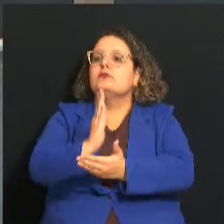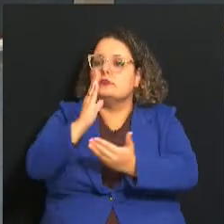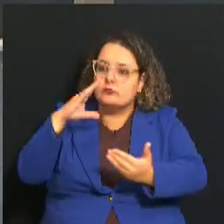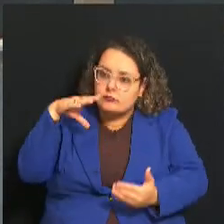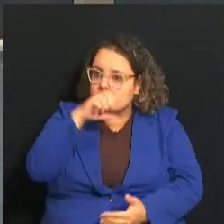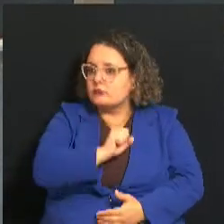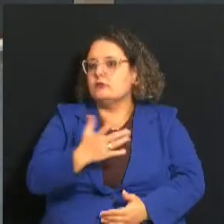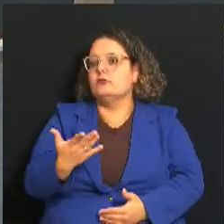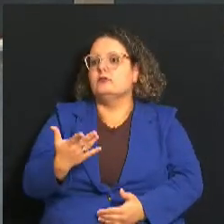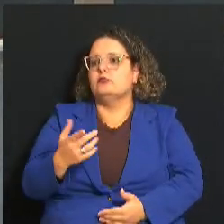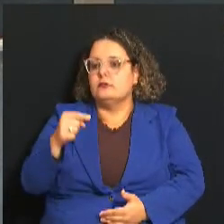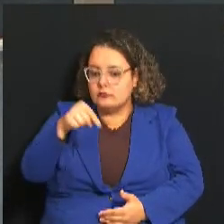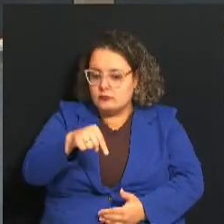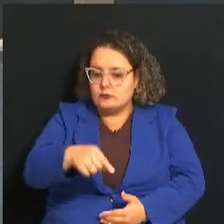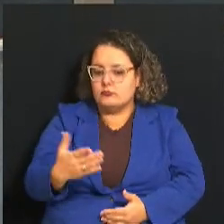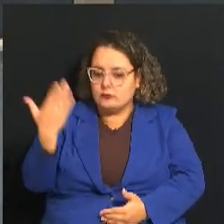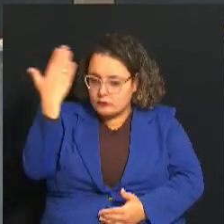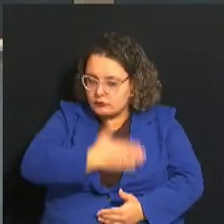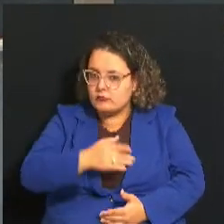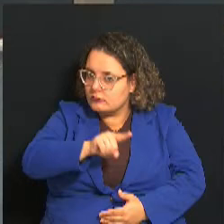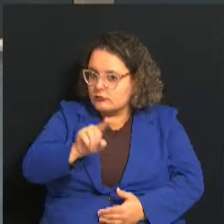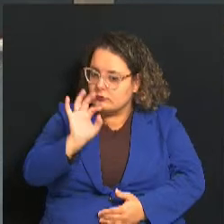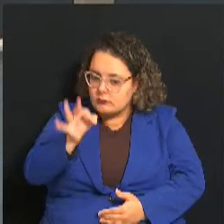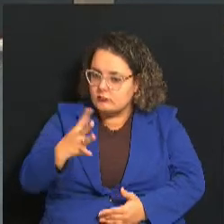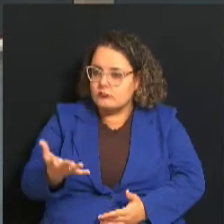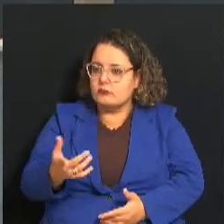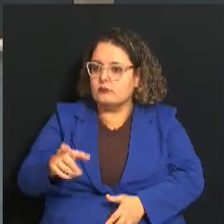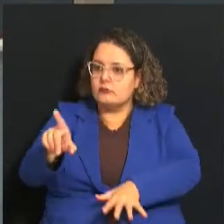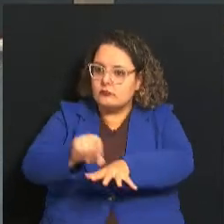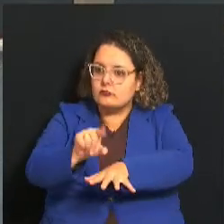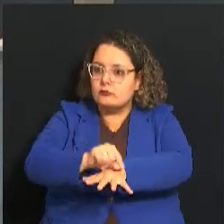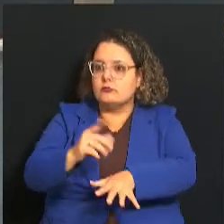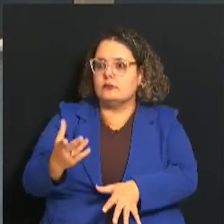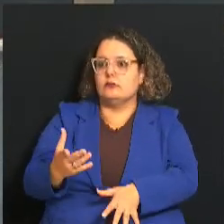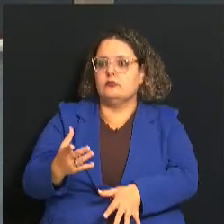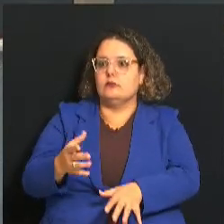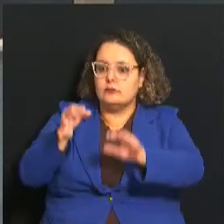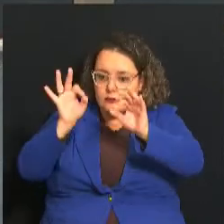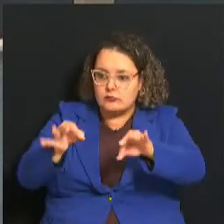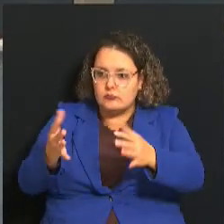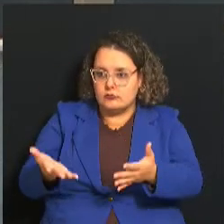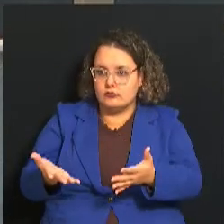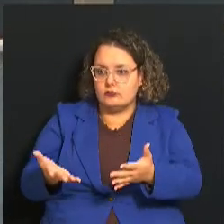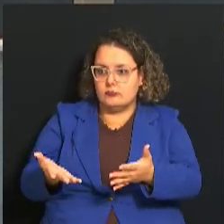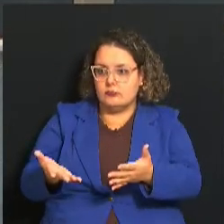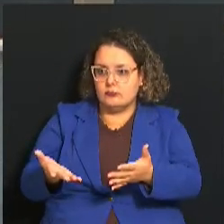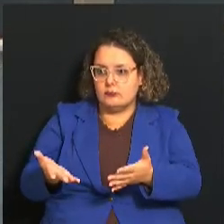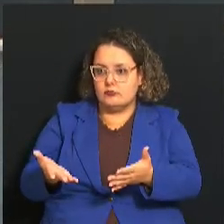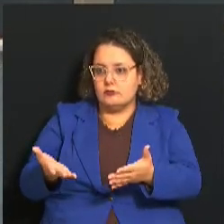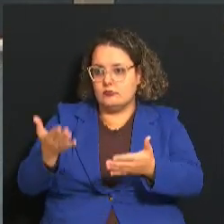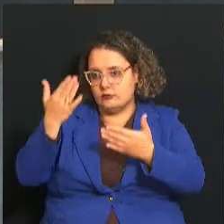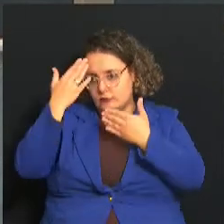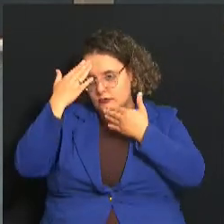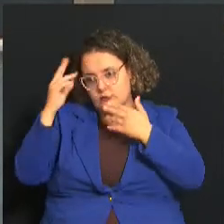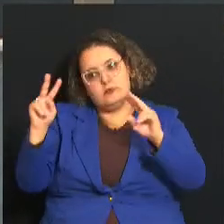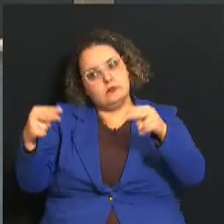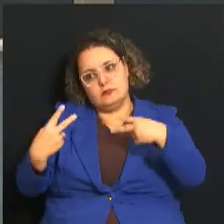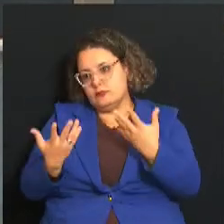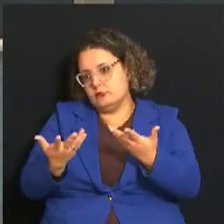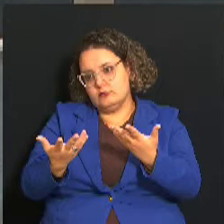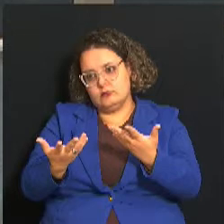rapidamente de que aquilo não vai dar certo e buscar uma alternativa de que a coisa dê certo. Então, por favor, não me vejam